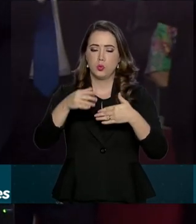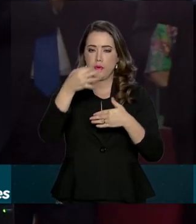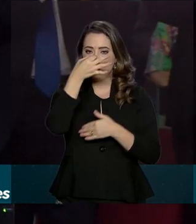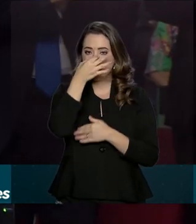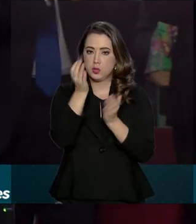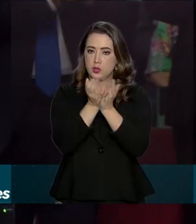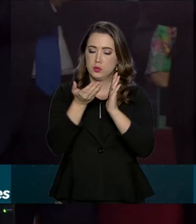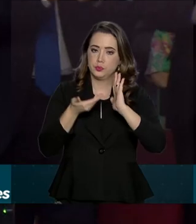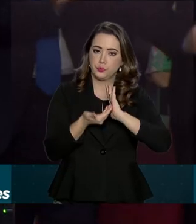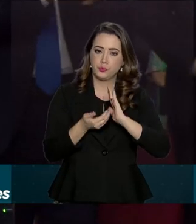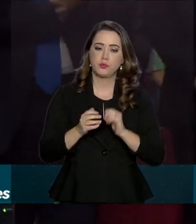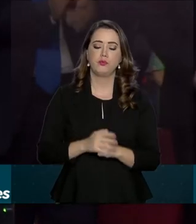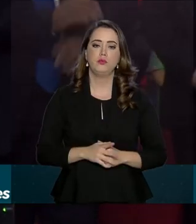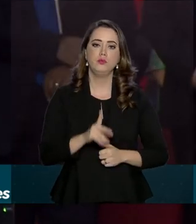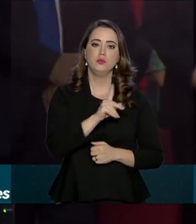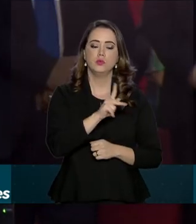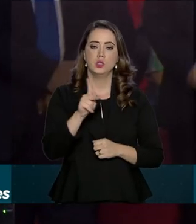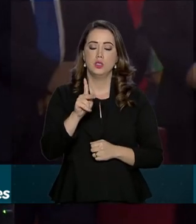Deputado Federal